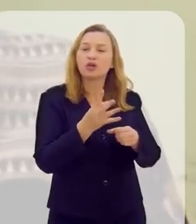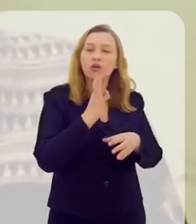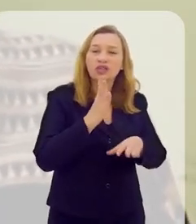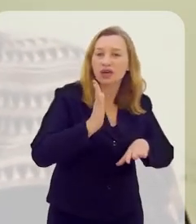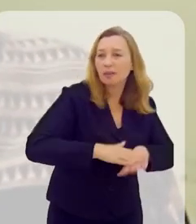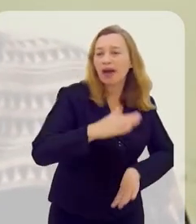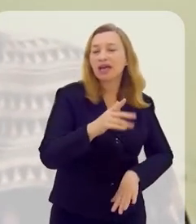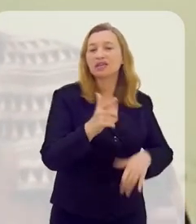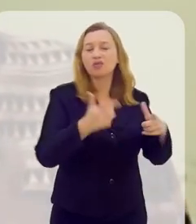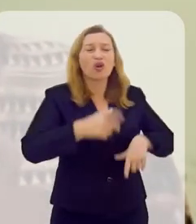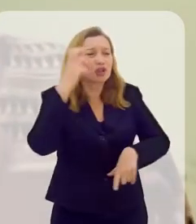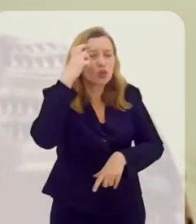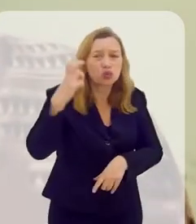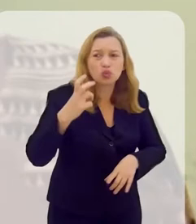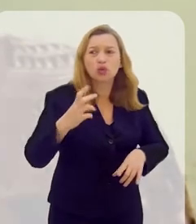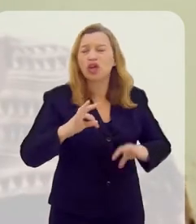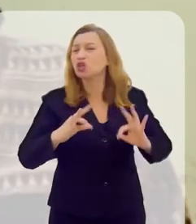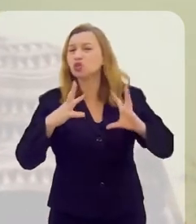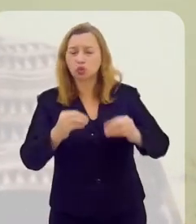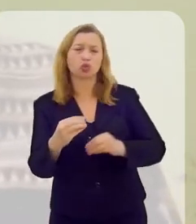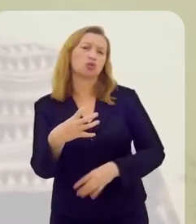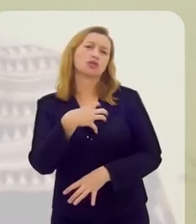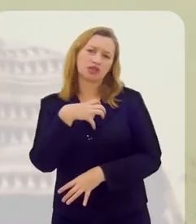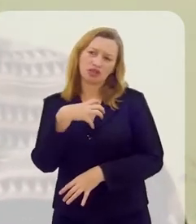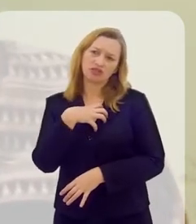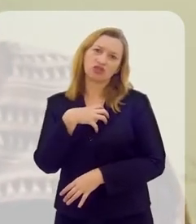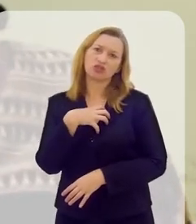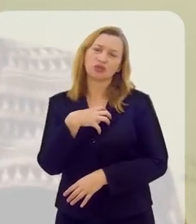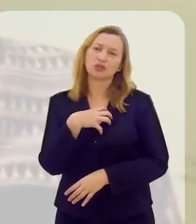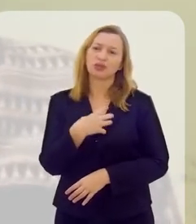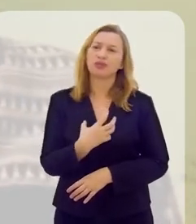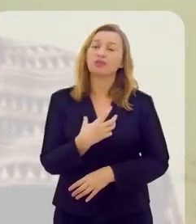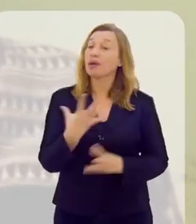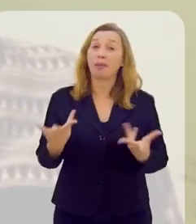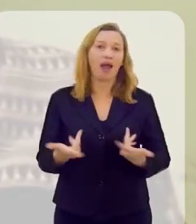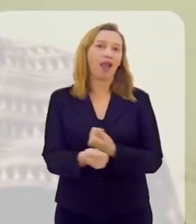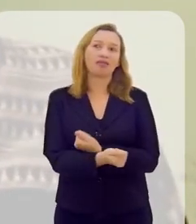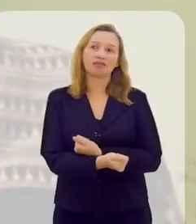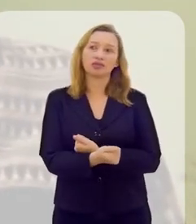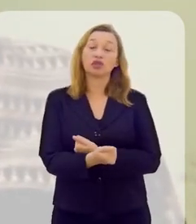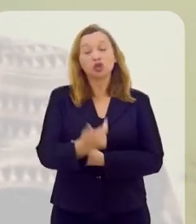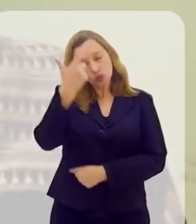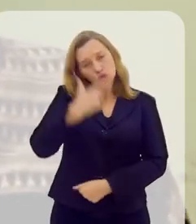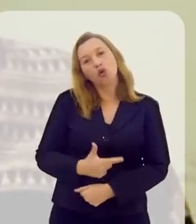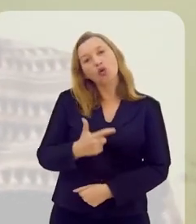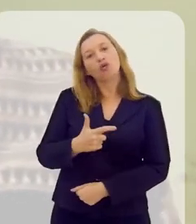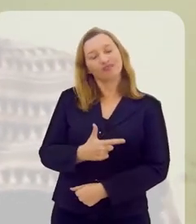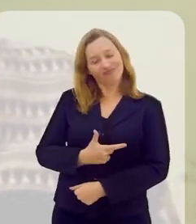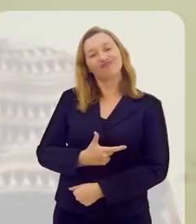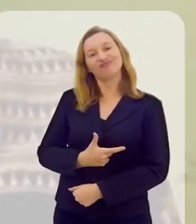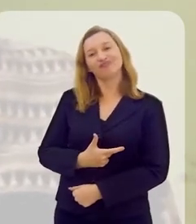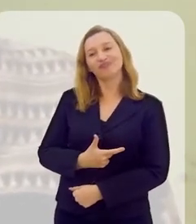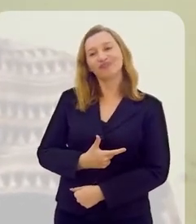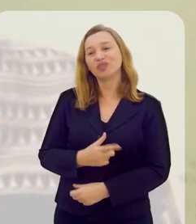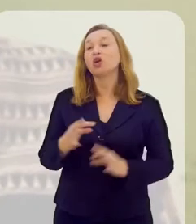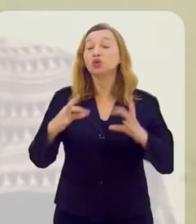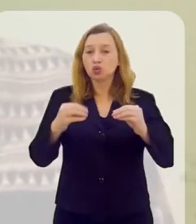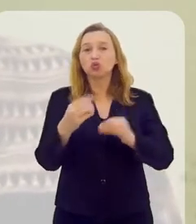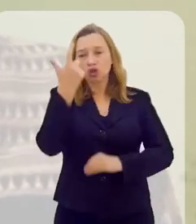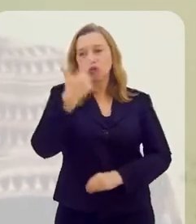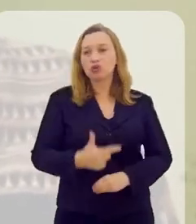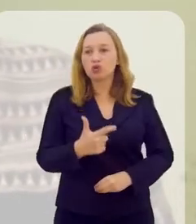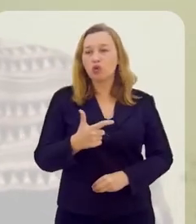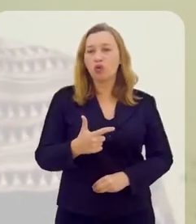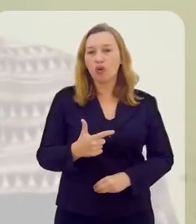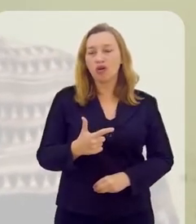berço de cultura, assim, em todos os sentidos. É maravilhoso, é o que eu sou, né?